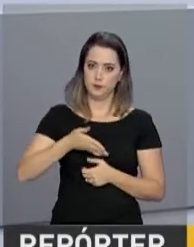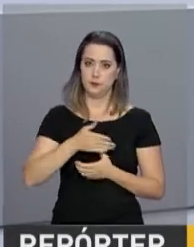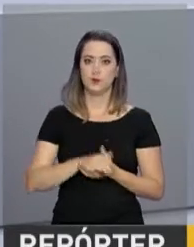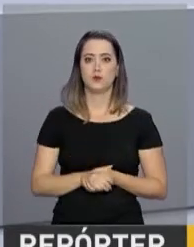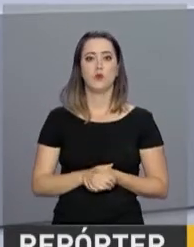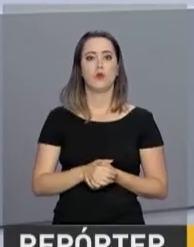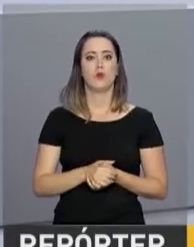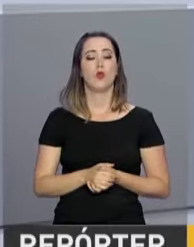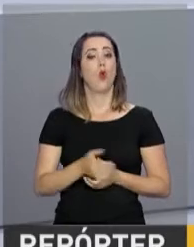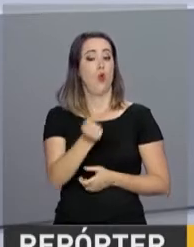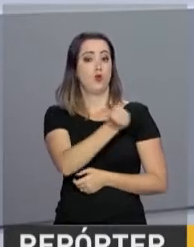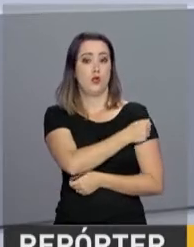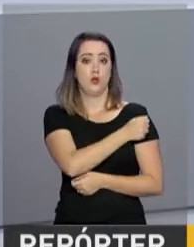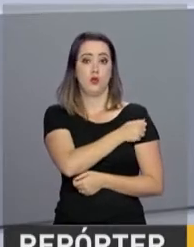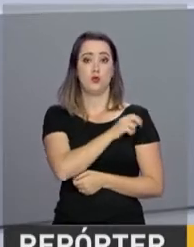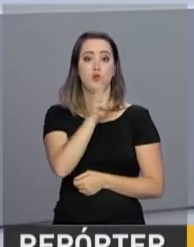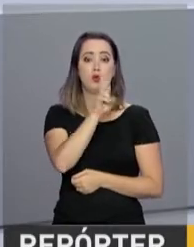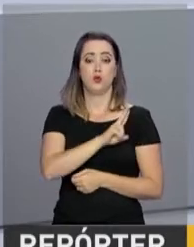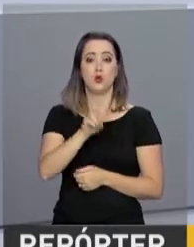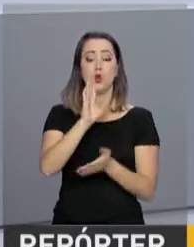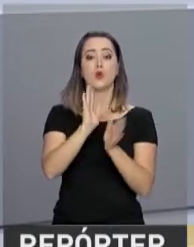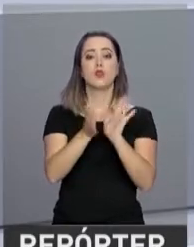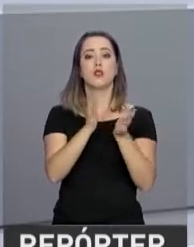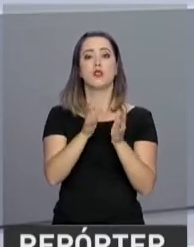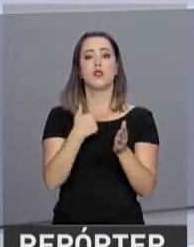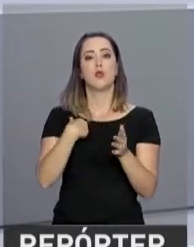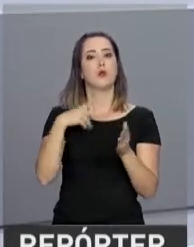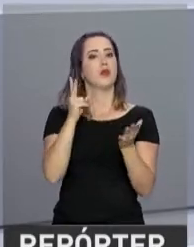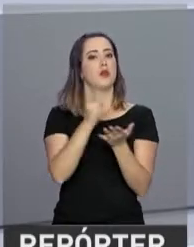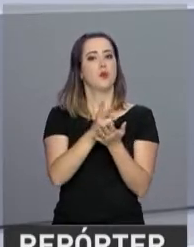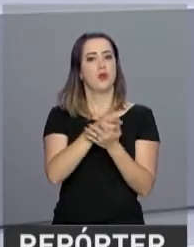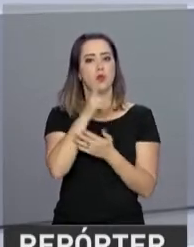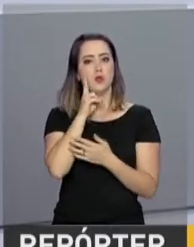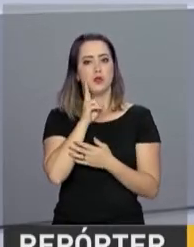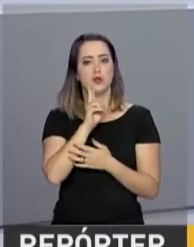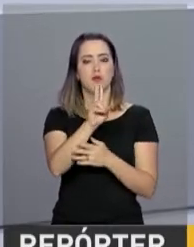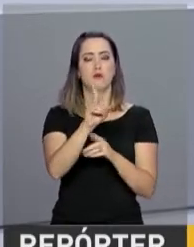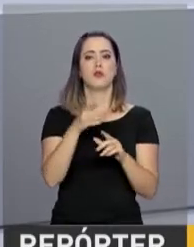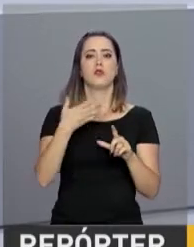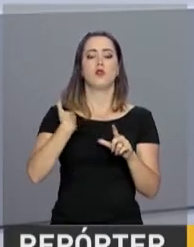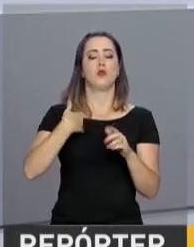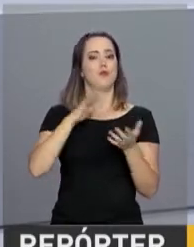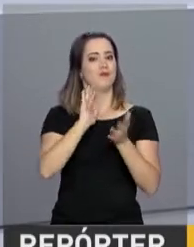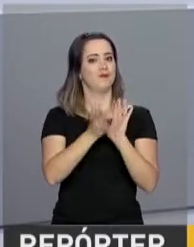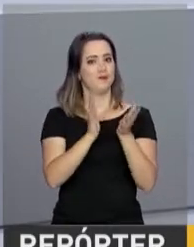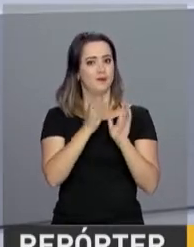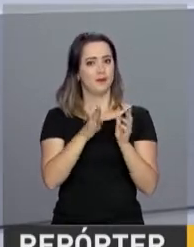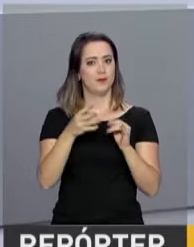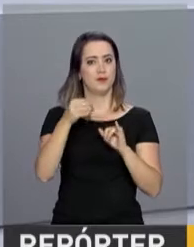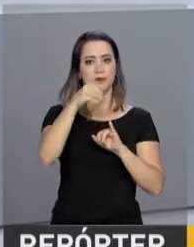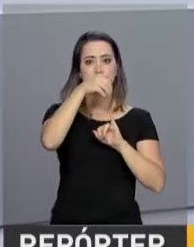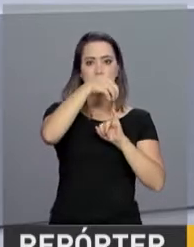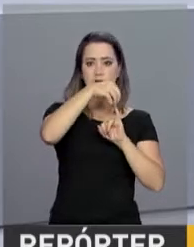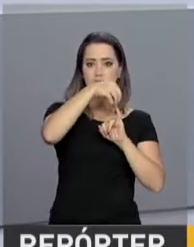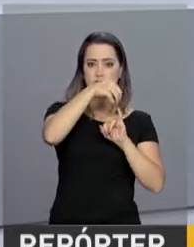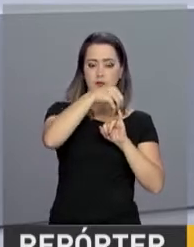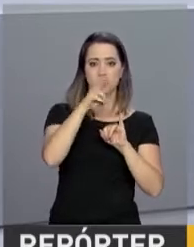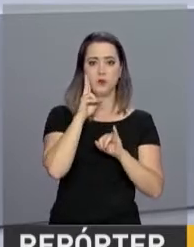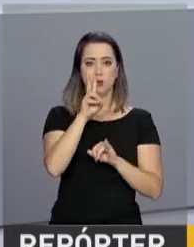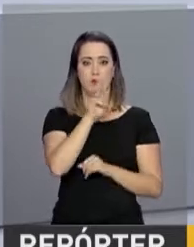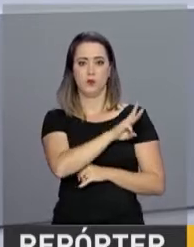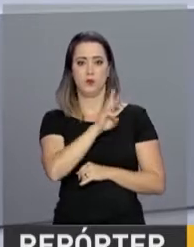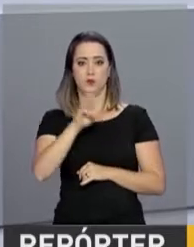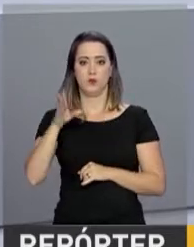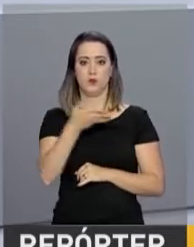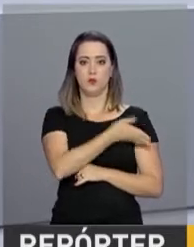internet para os alunos que utilizam libras as instruções podem ser acessadas também na língua brasileira de sinais basta acessar o